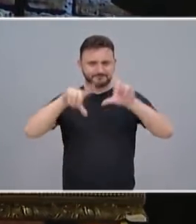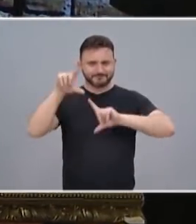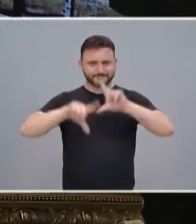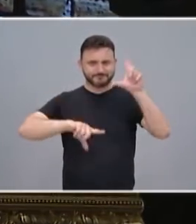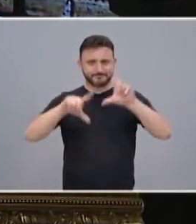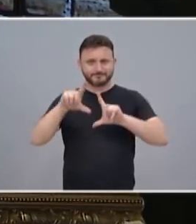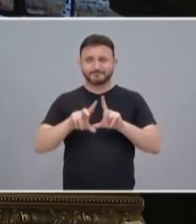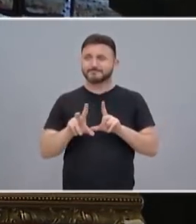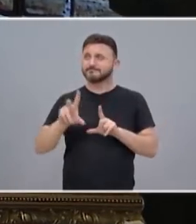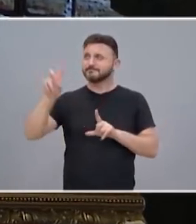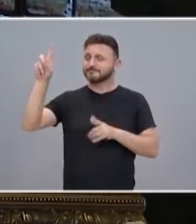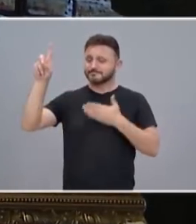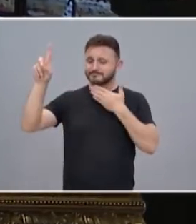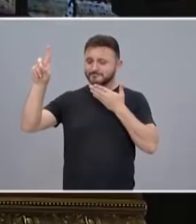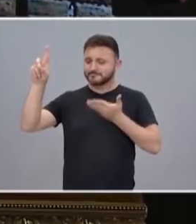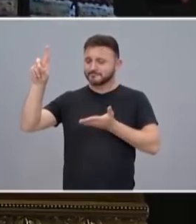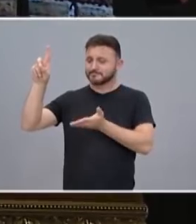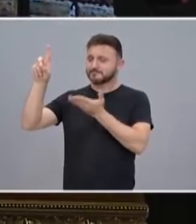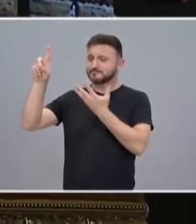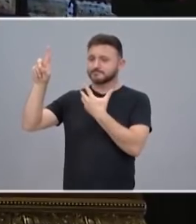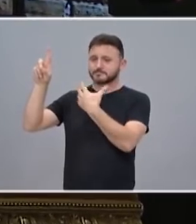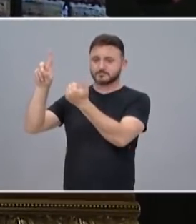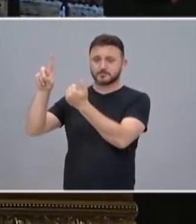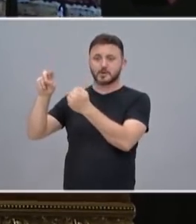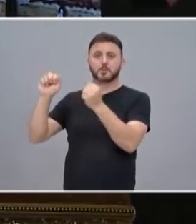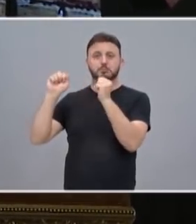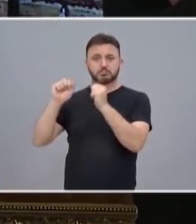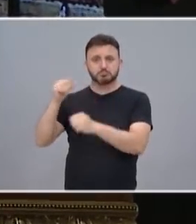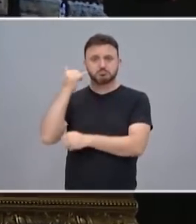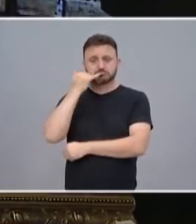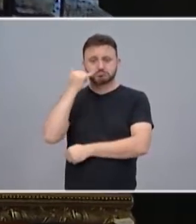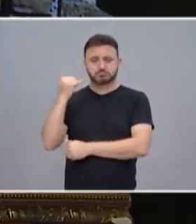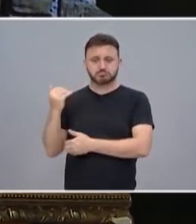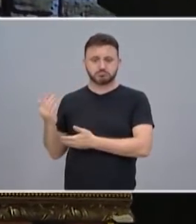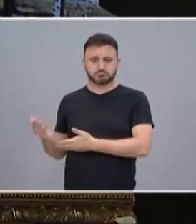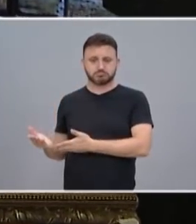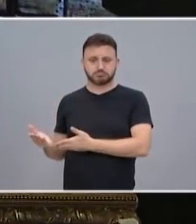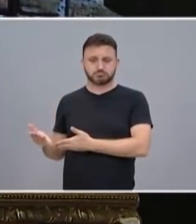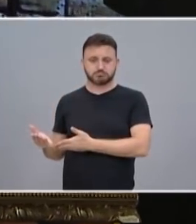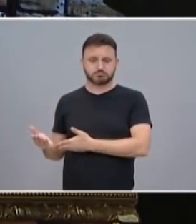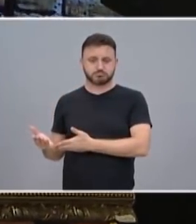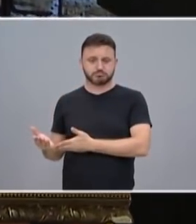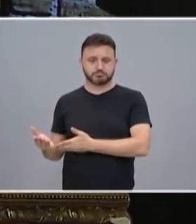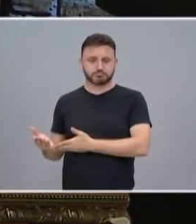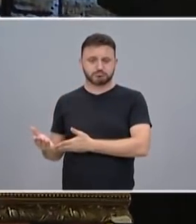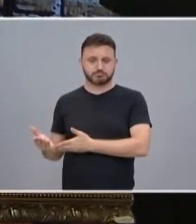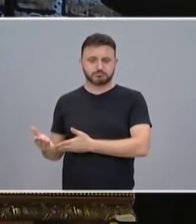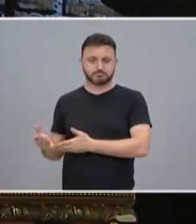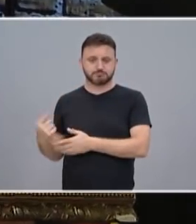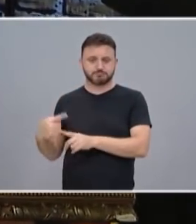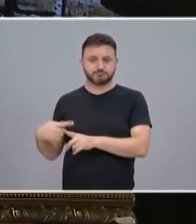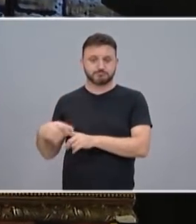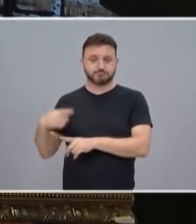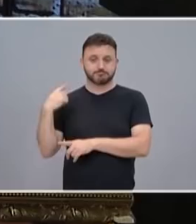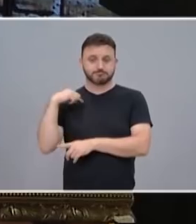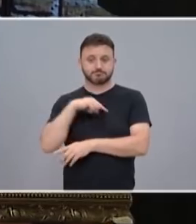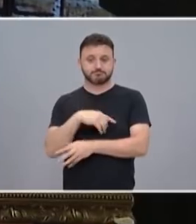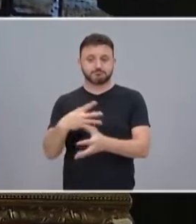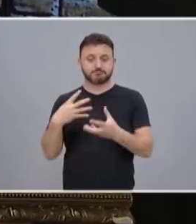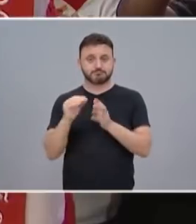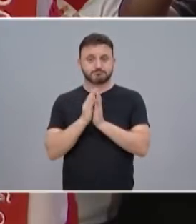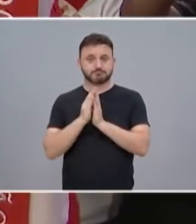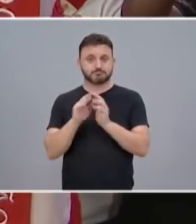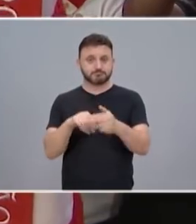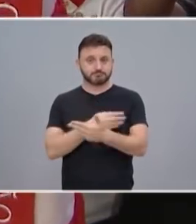Deus também os seus pedidos. Ligue para nós. A sua ligação é muito importante, porque nós queremos rezar por você, porque nós sabemos que